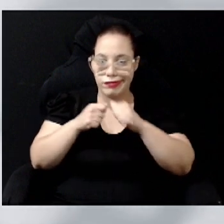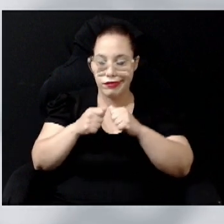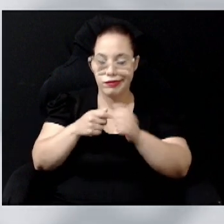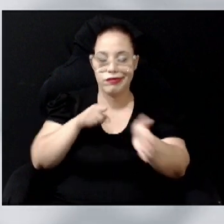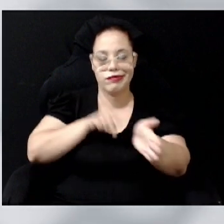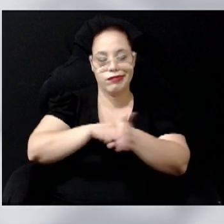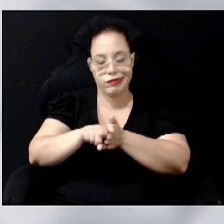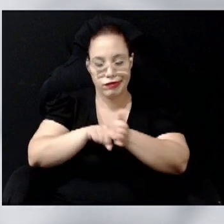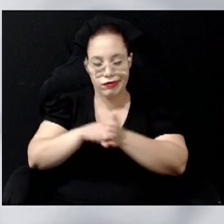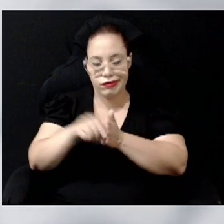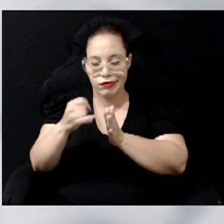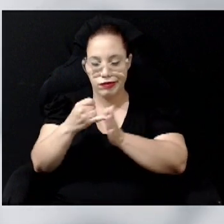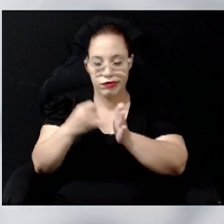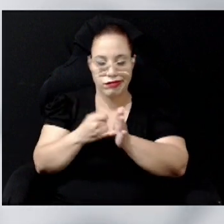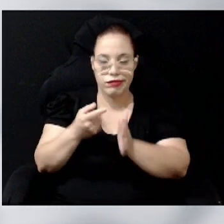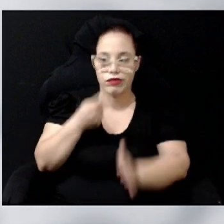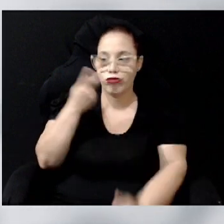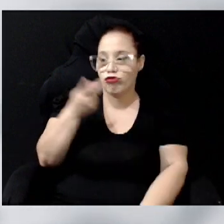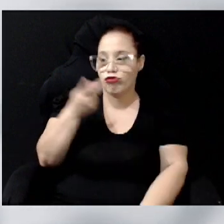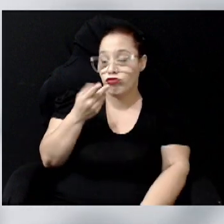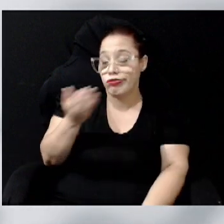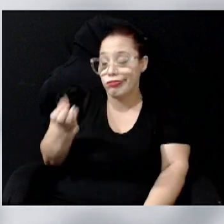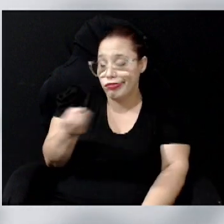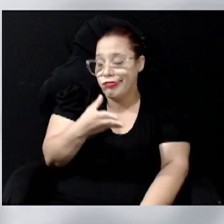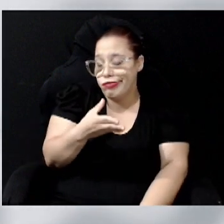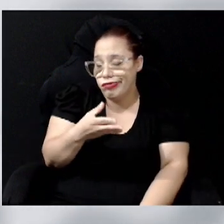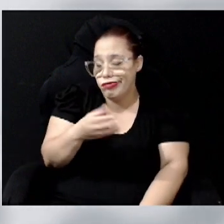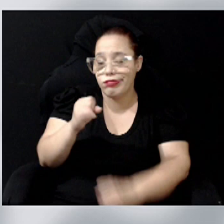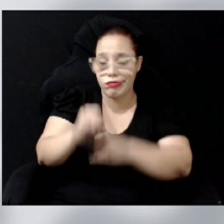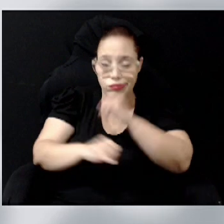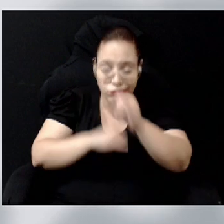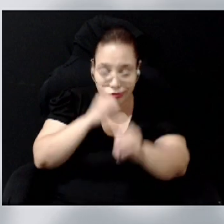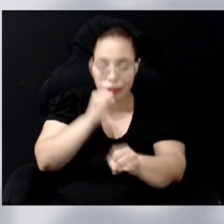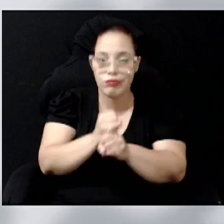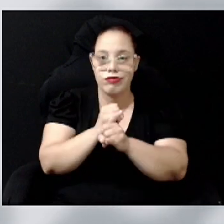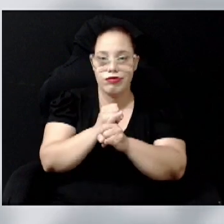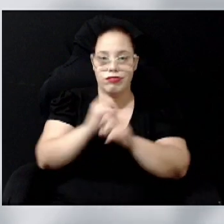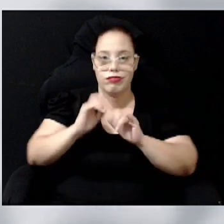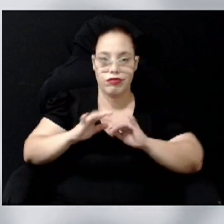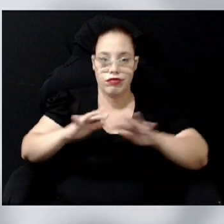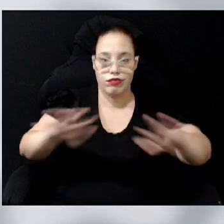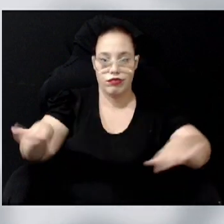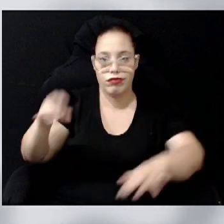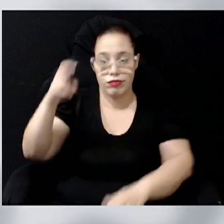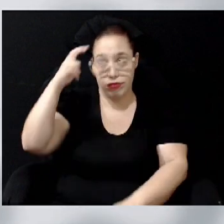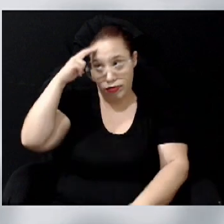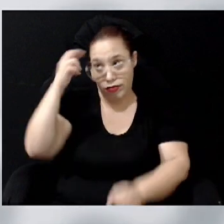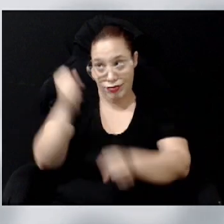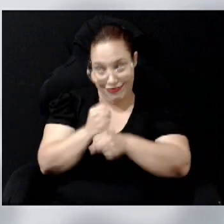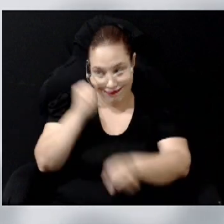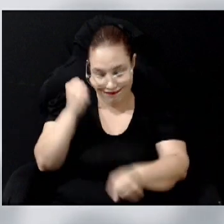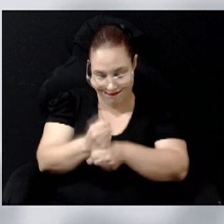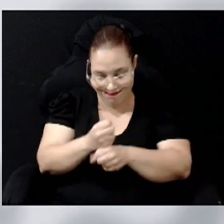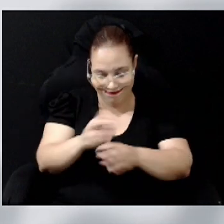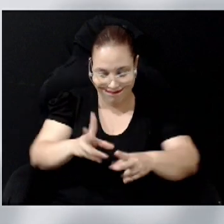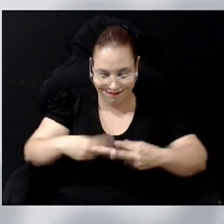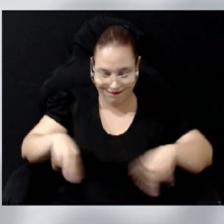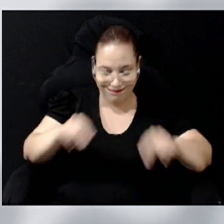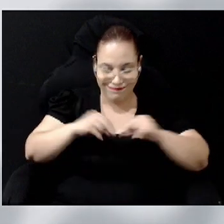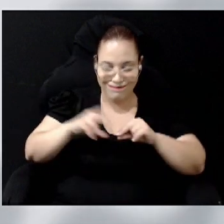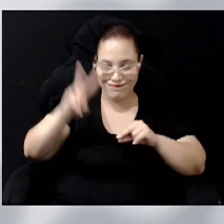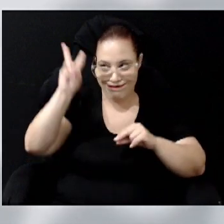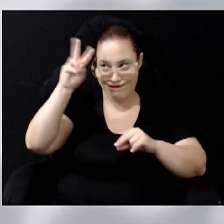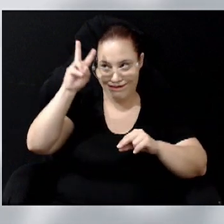sem falar nos meios atuais como a internet. O circuito cultural construído presenteou os historiadores com